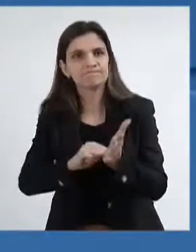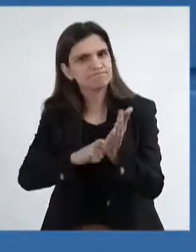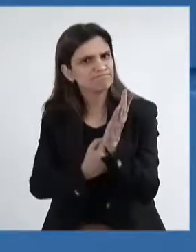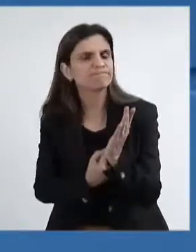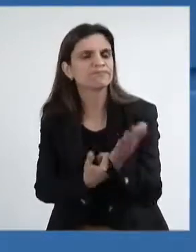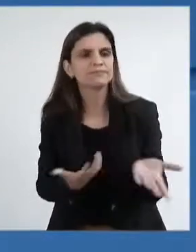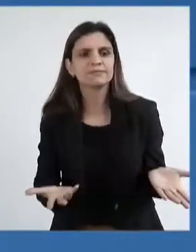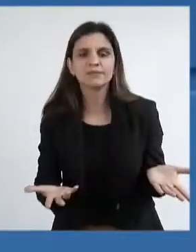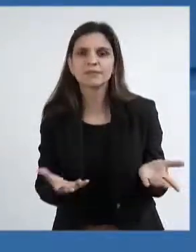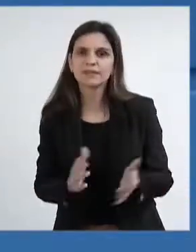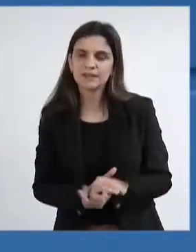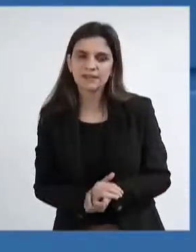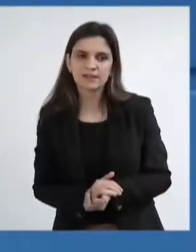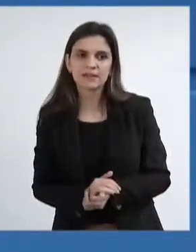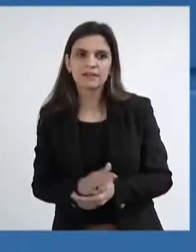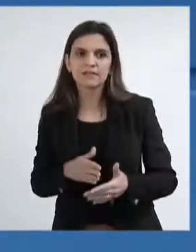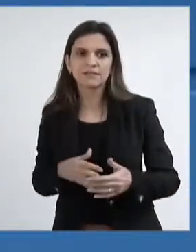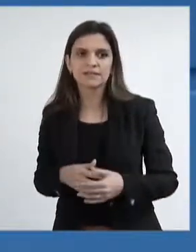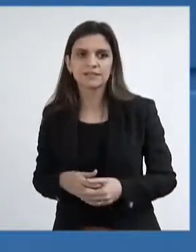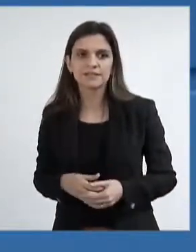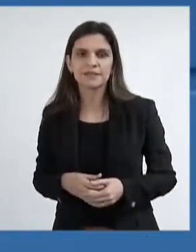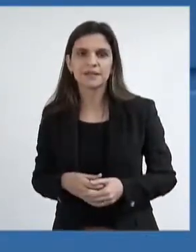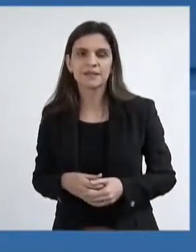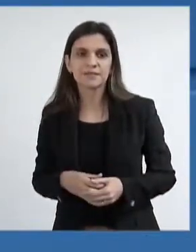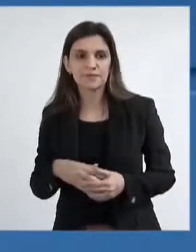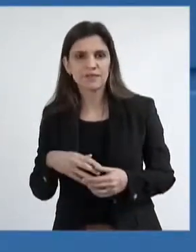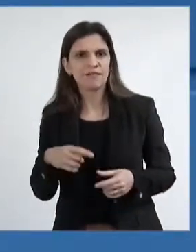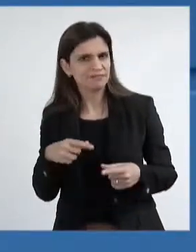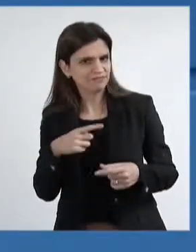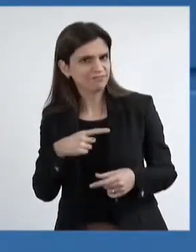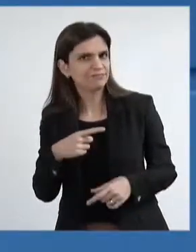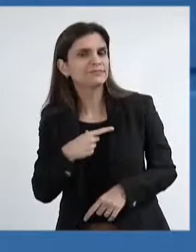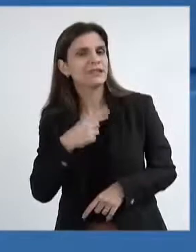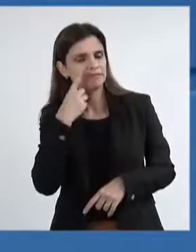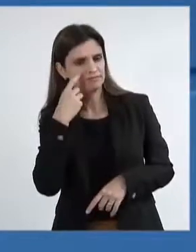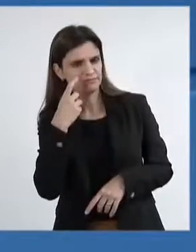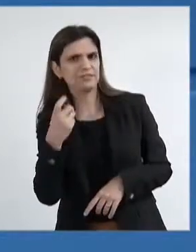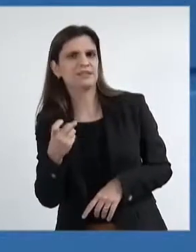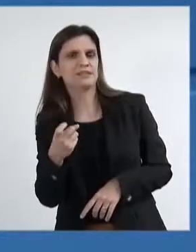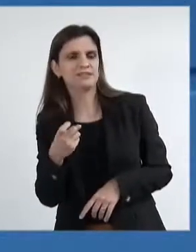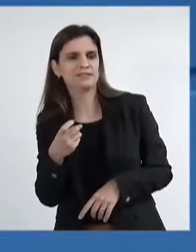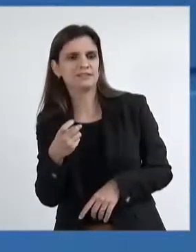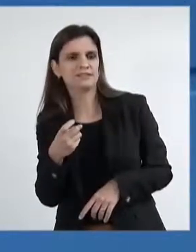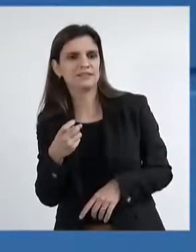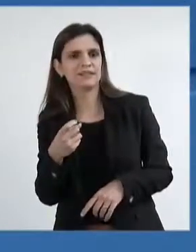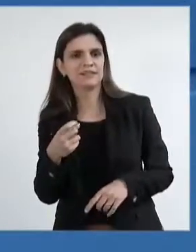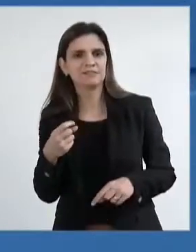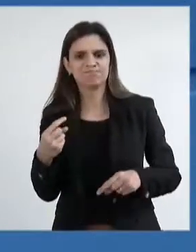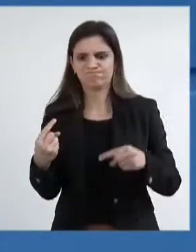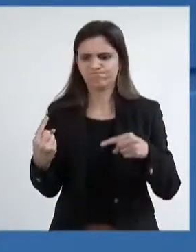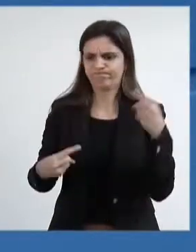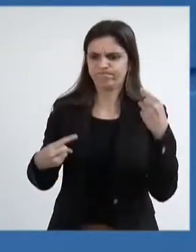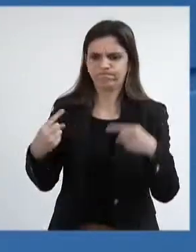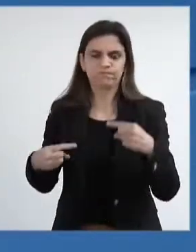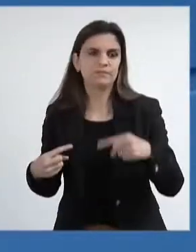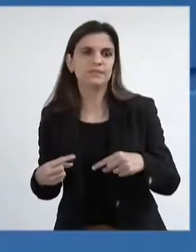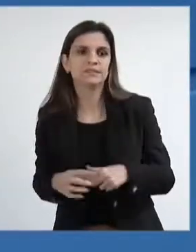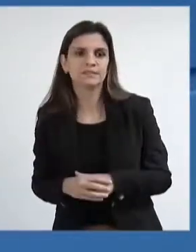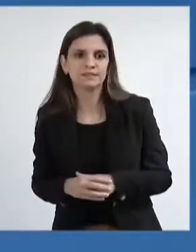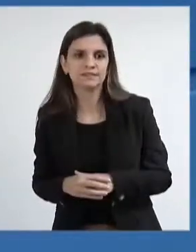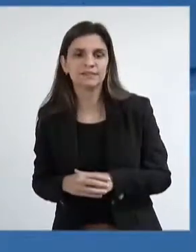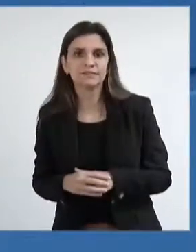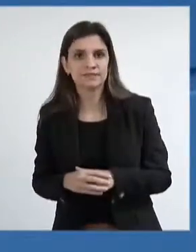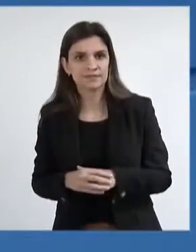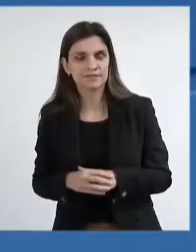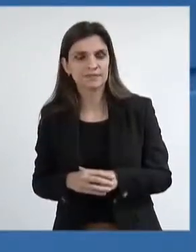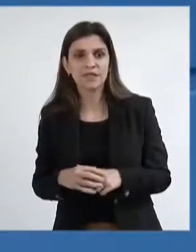nós temos interesses competitivos que nós temos que analisar. Será que interessa o fortalecimento do aeroporto de